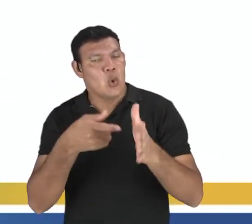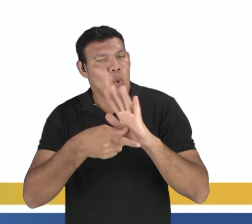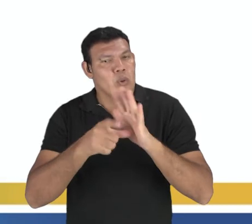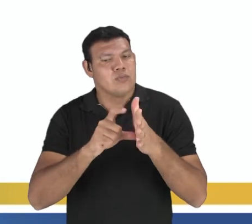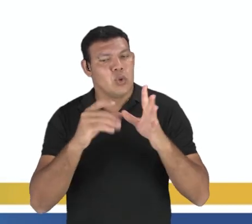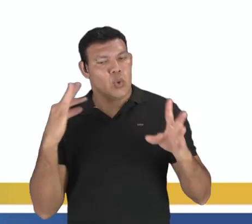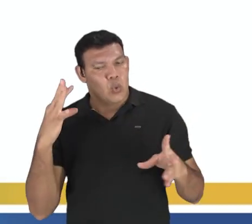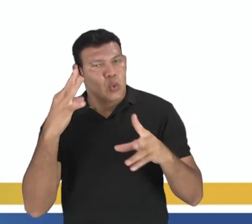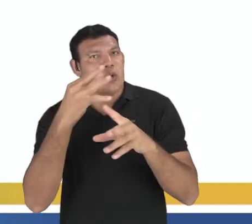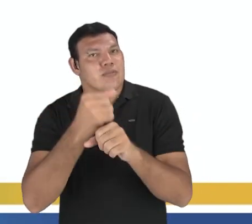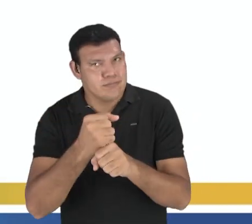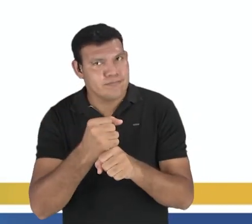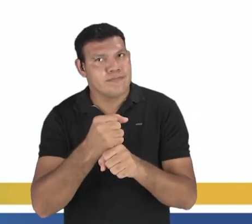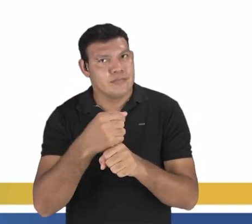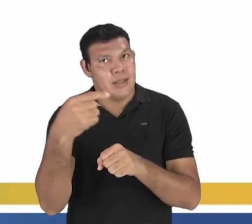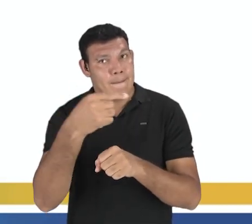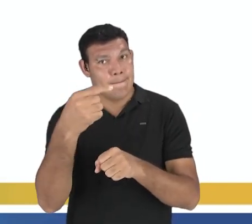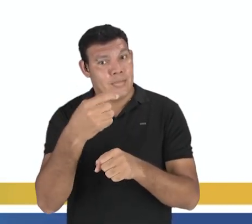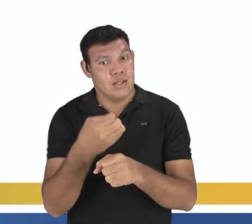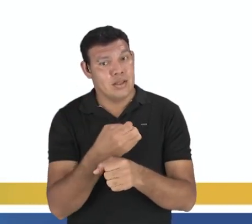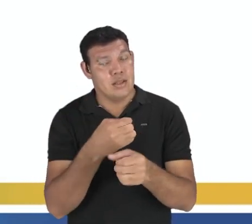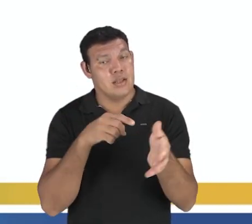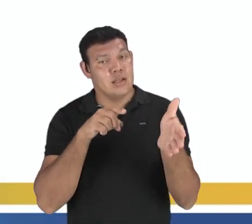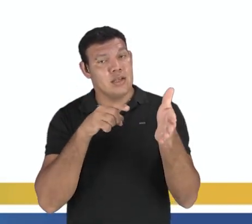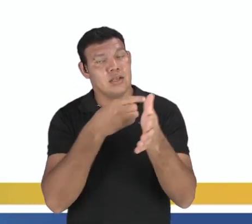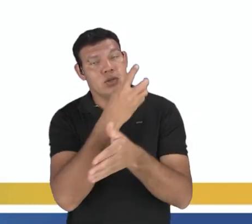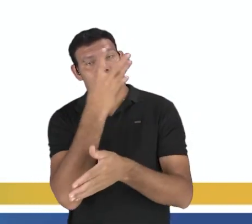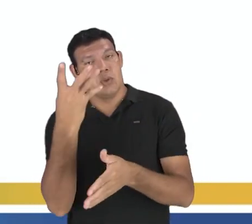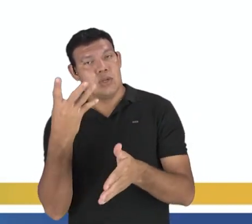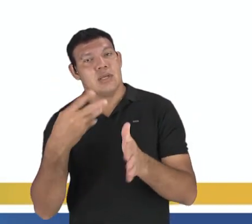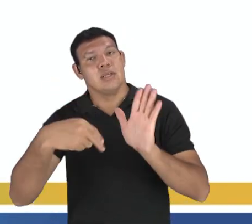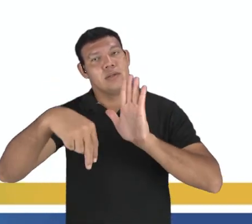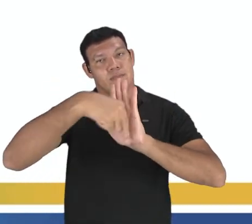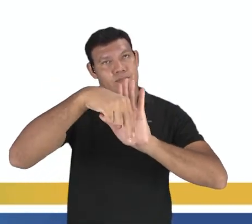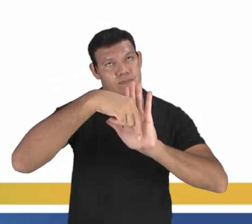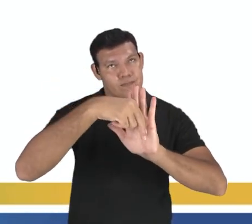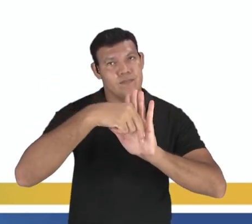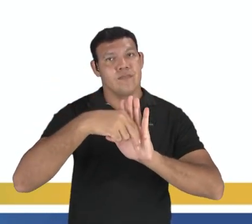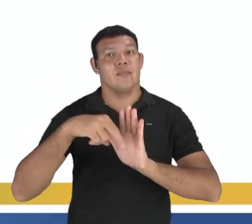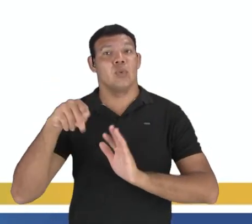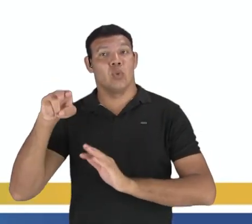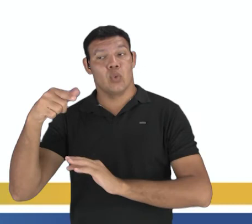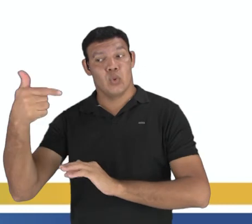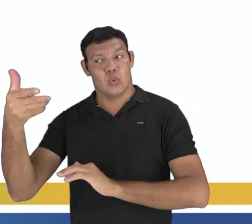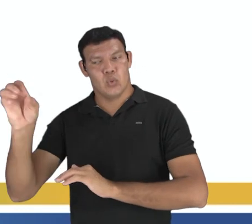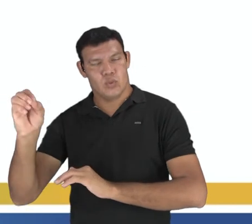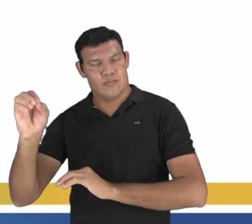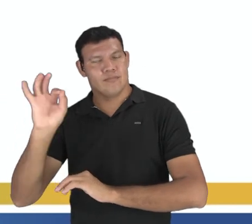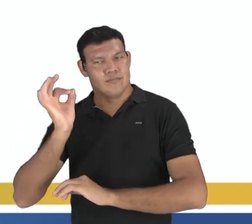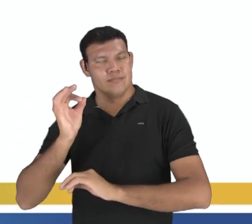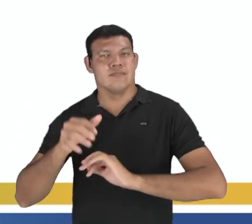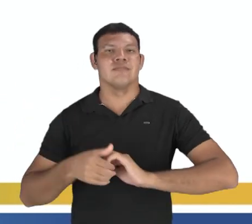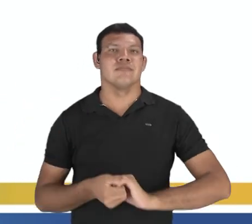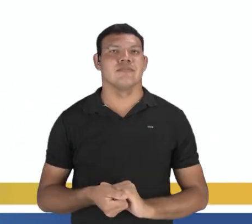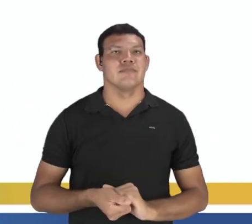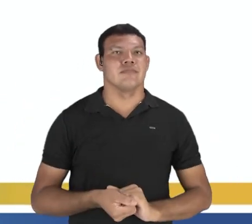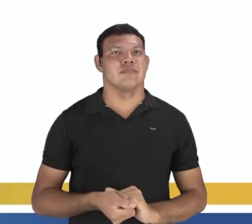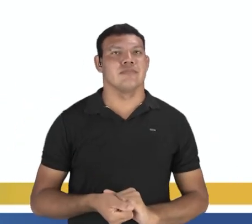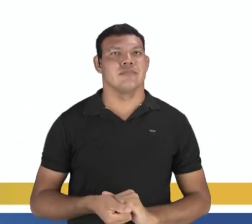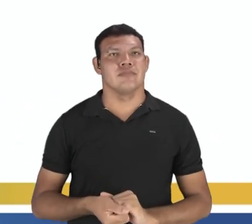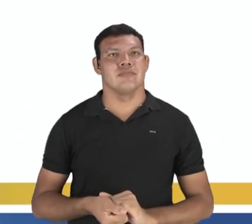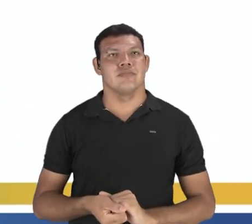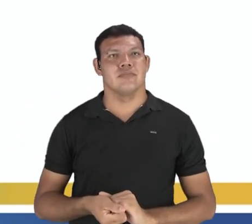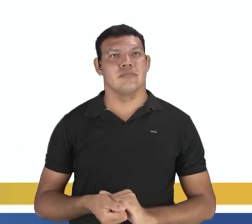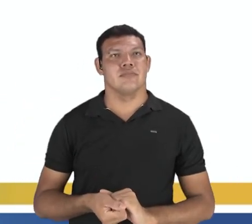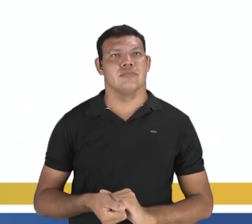o total menos essa quantidade de pontos, que é igual a 20 que ele teve, certo? E